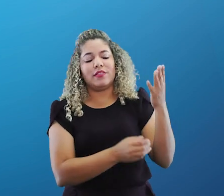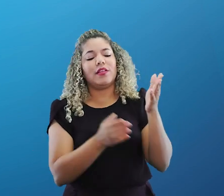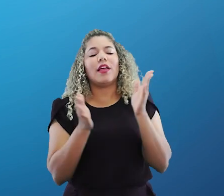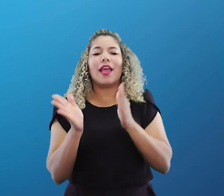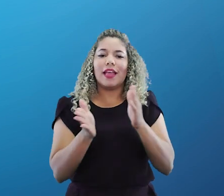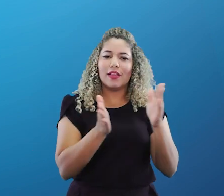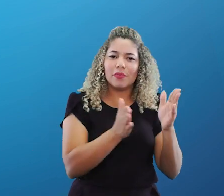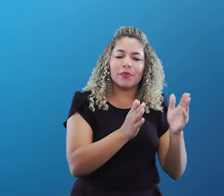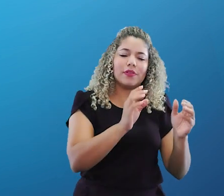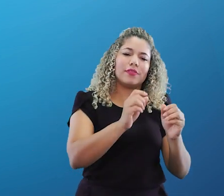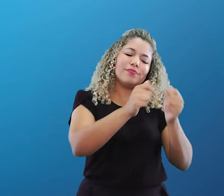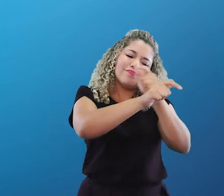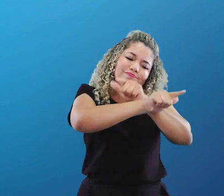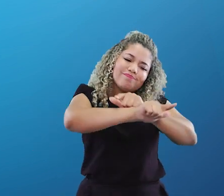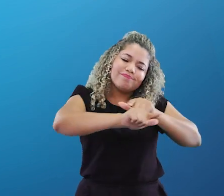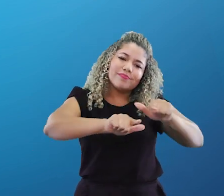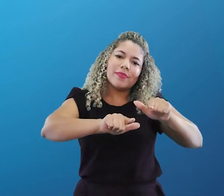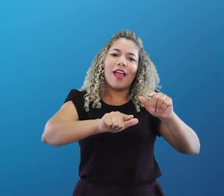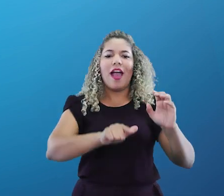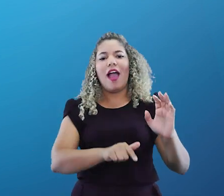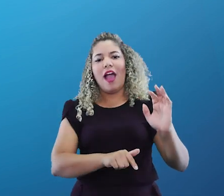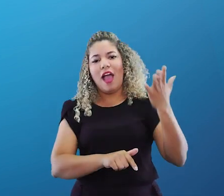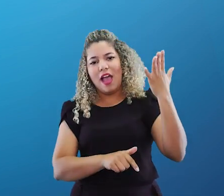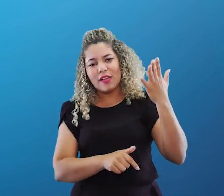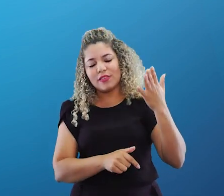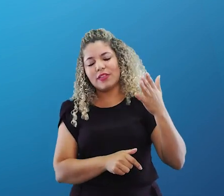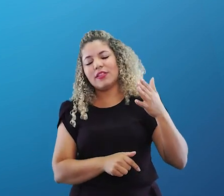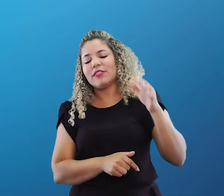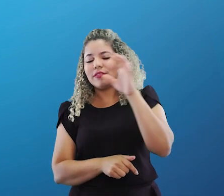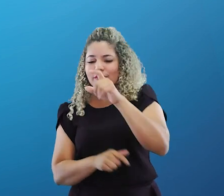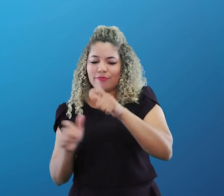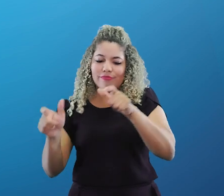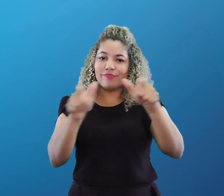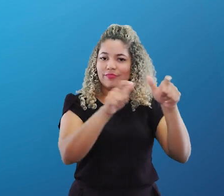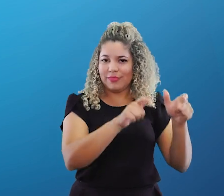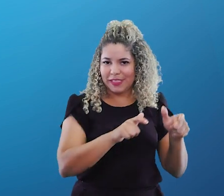de desertificação que acontece em muitos biomas.